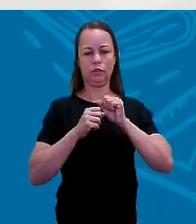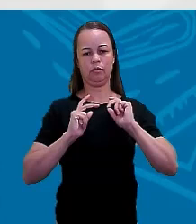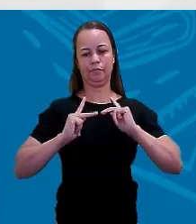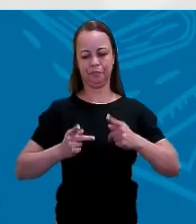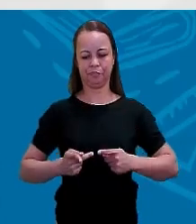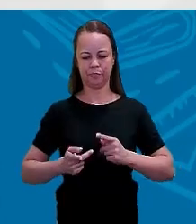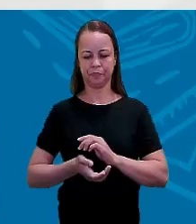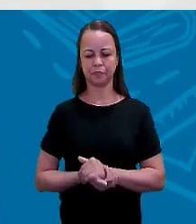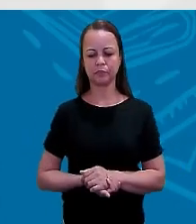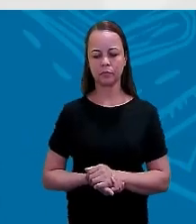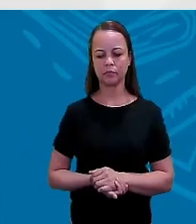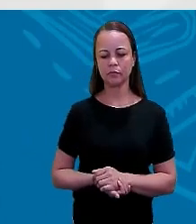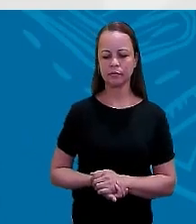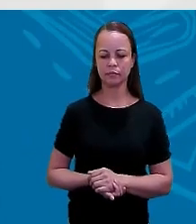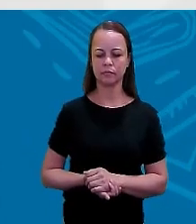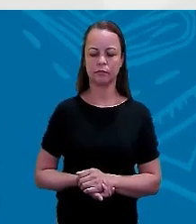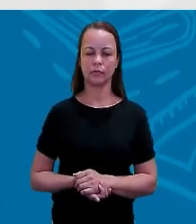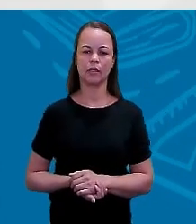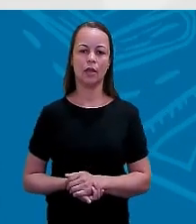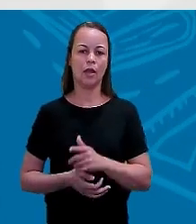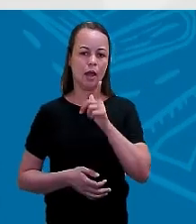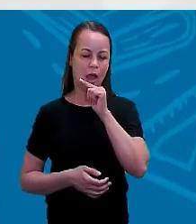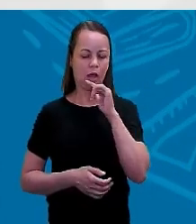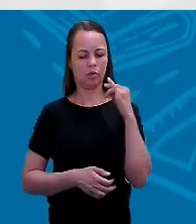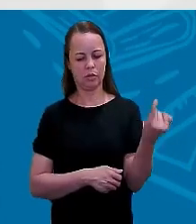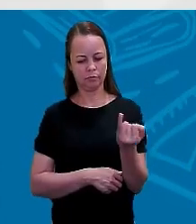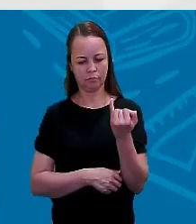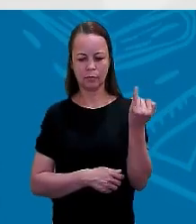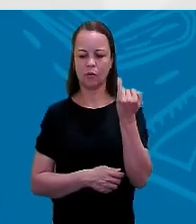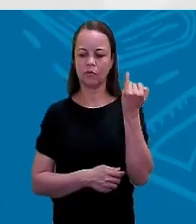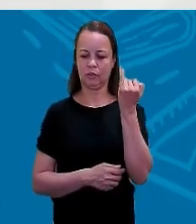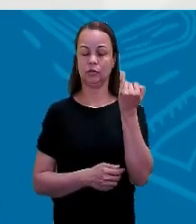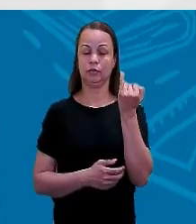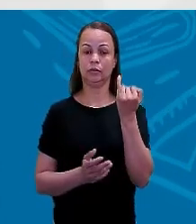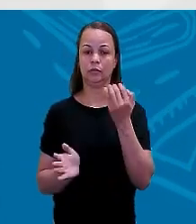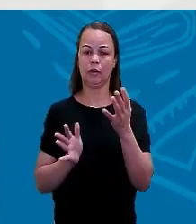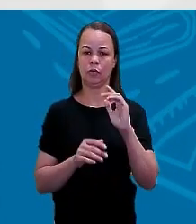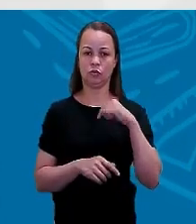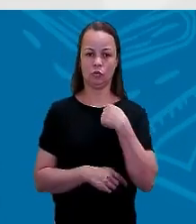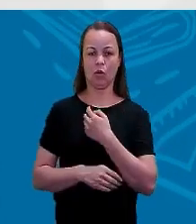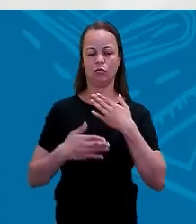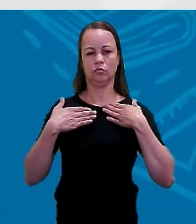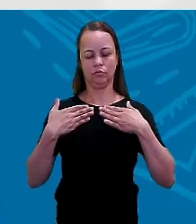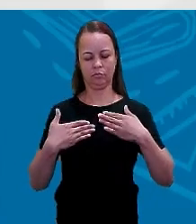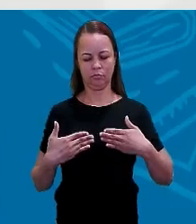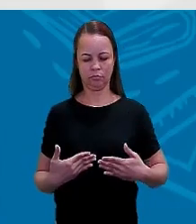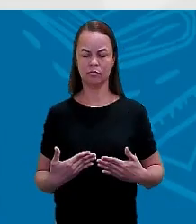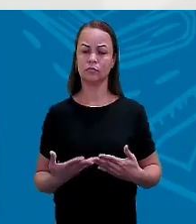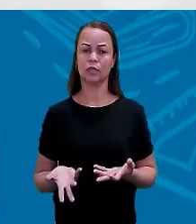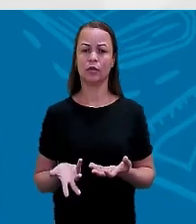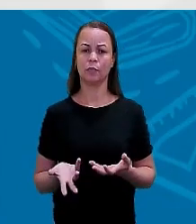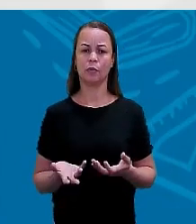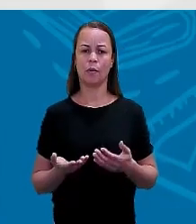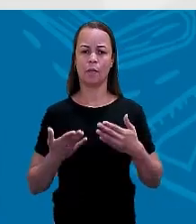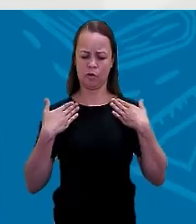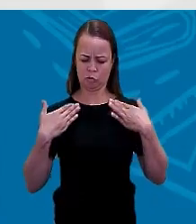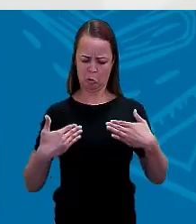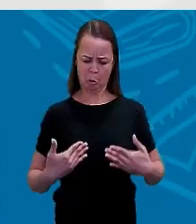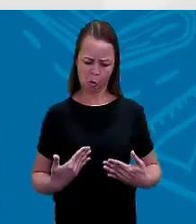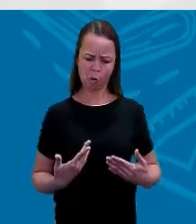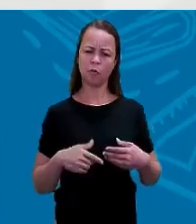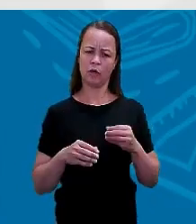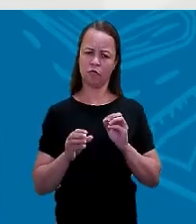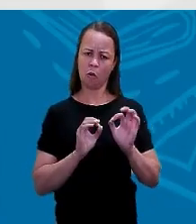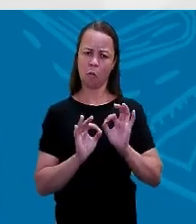mais importantes do nosso corpo, ou seja, o nosso organismo. Boa parte do nosso organismo, ele é formado por água, tá